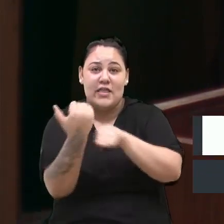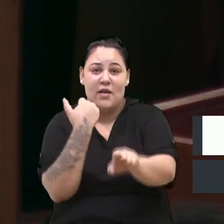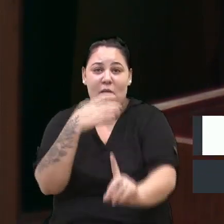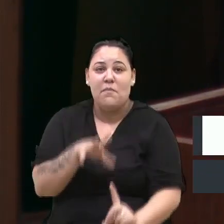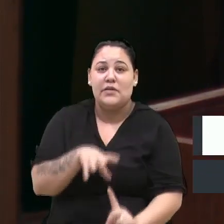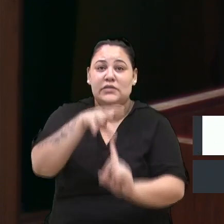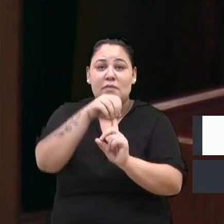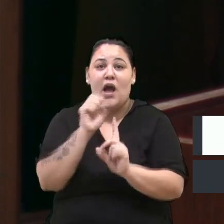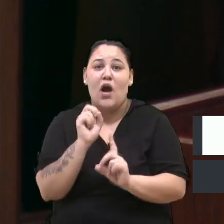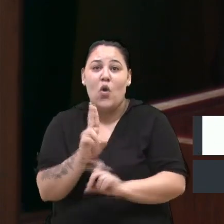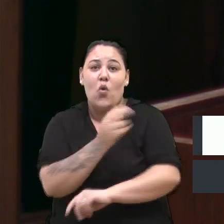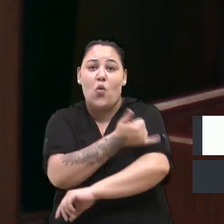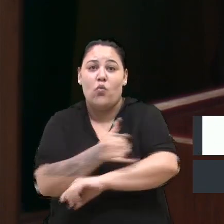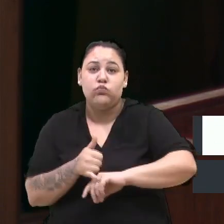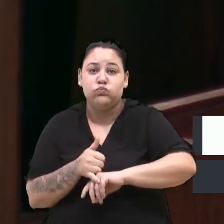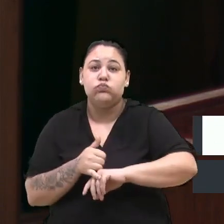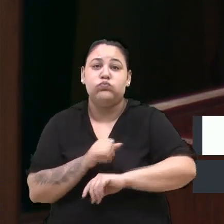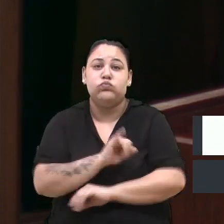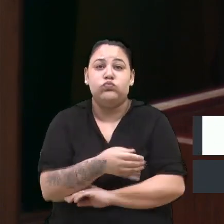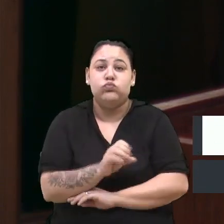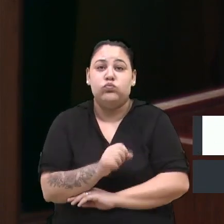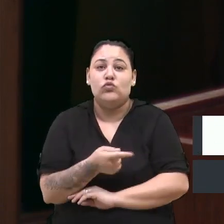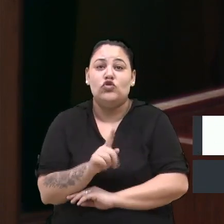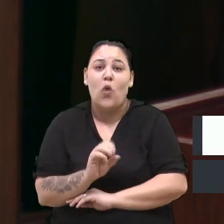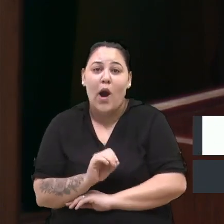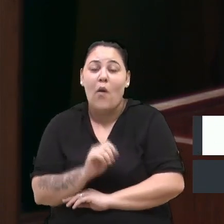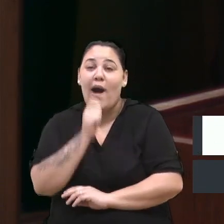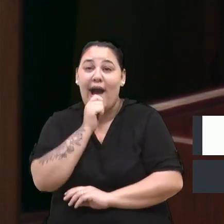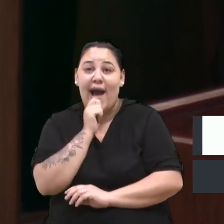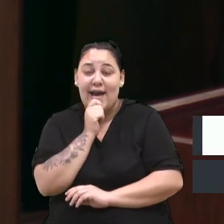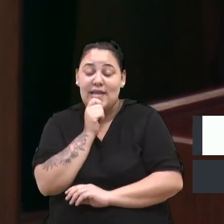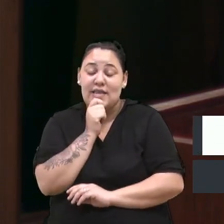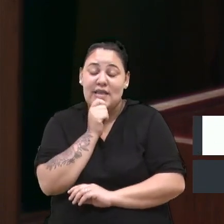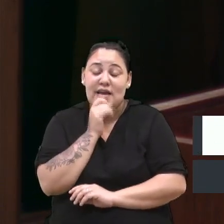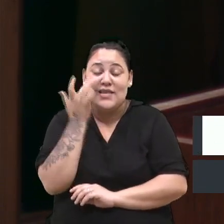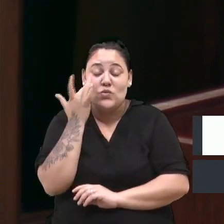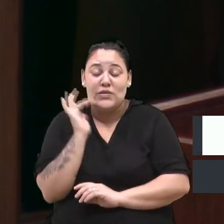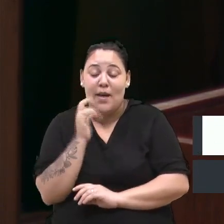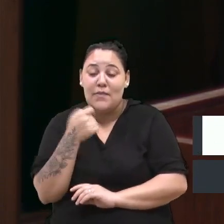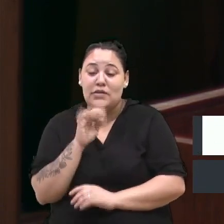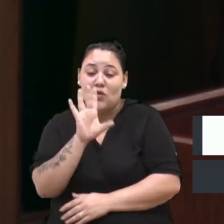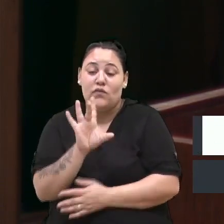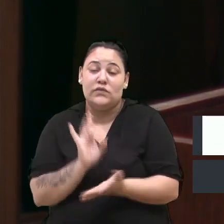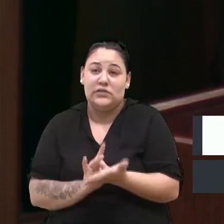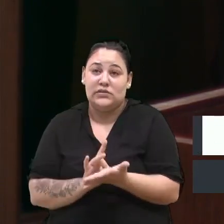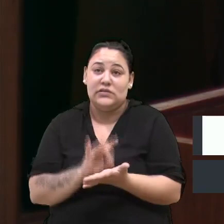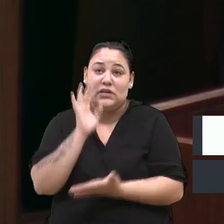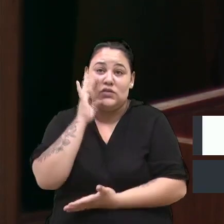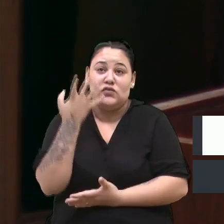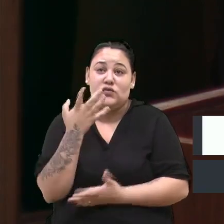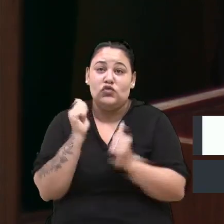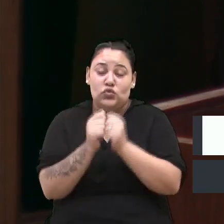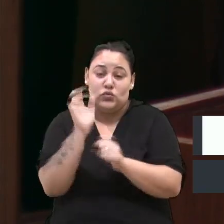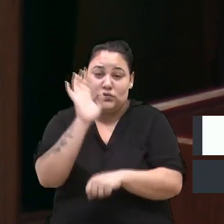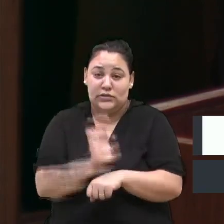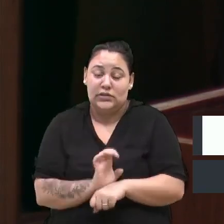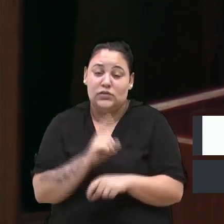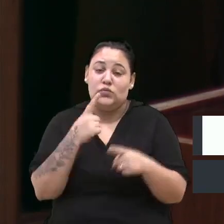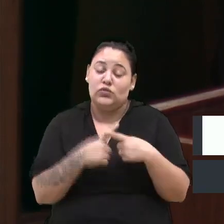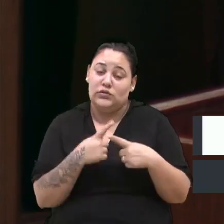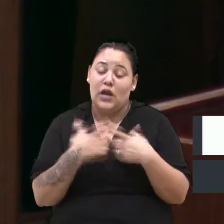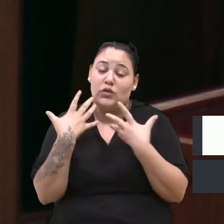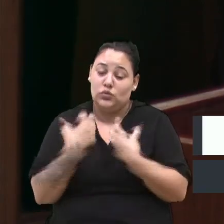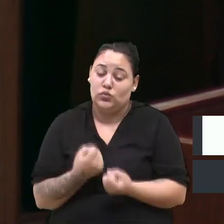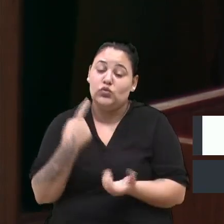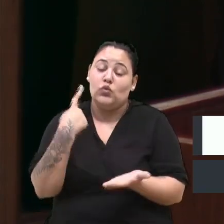passará pela João Escopel. Ainda está em fase de regulamentação e de decisão por parte do Estado, porque ele assumiu esse